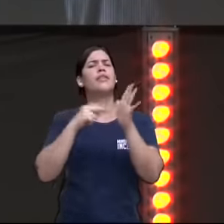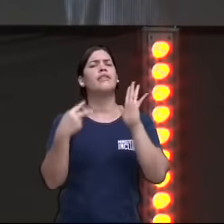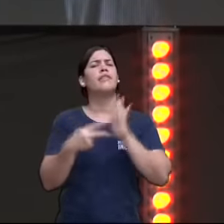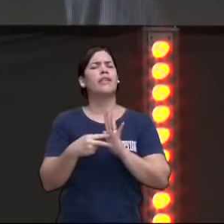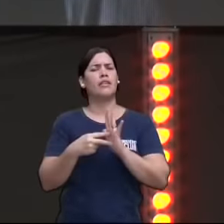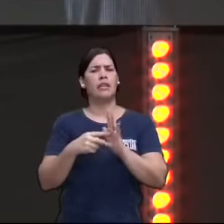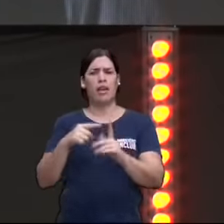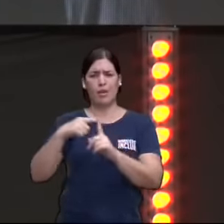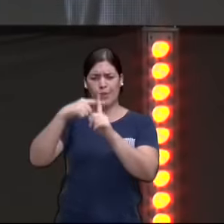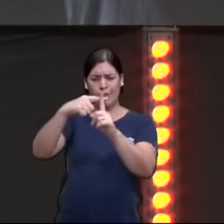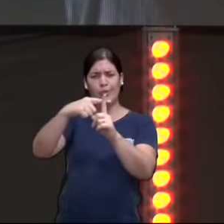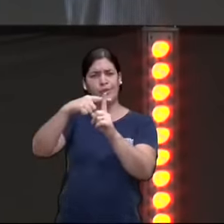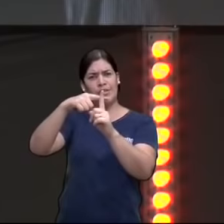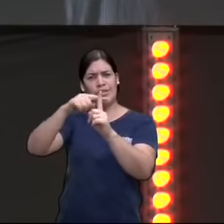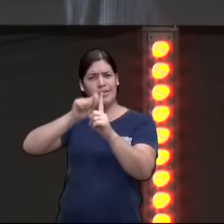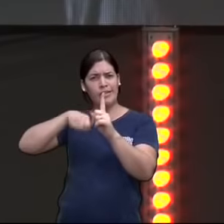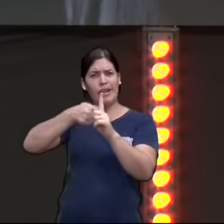vitória.